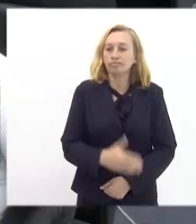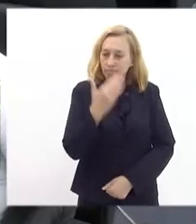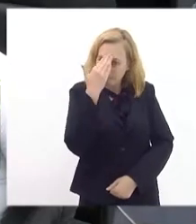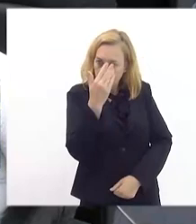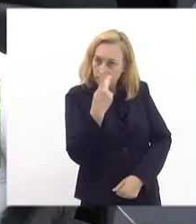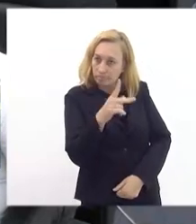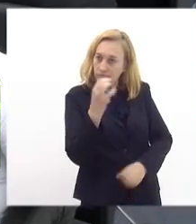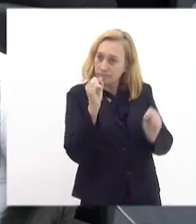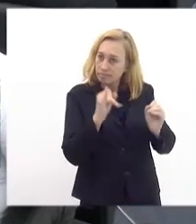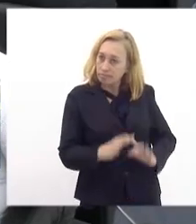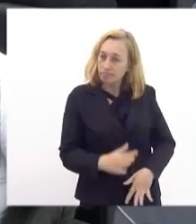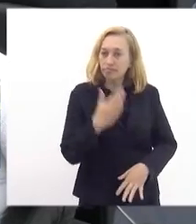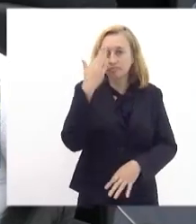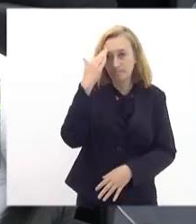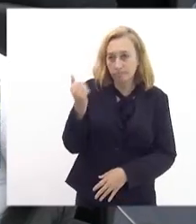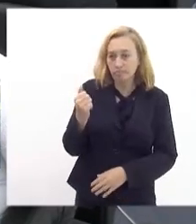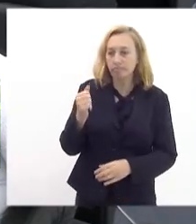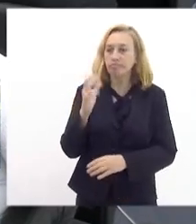pela